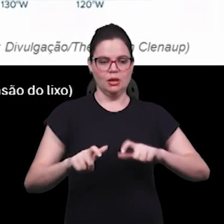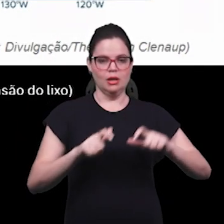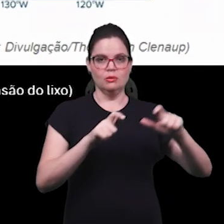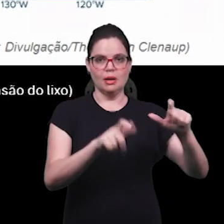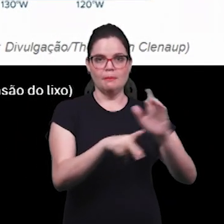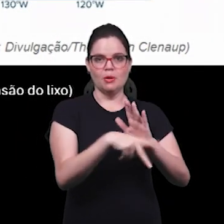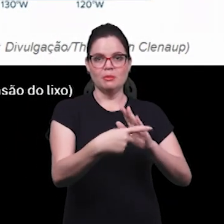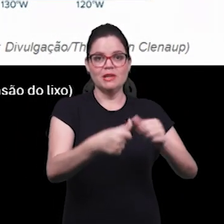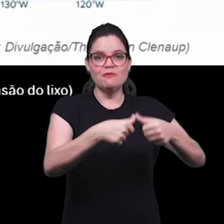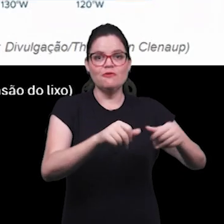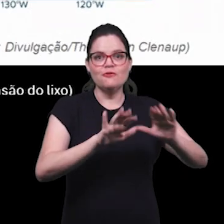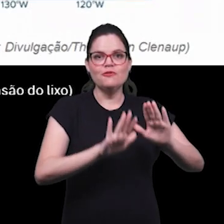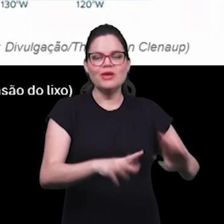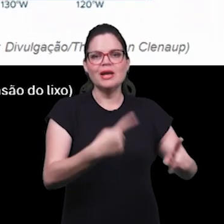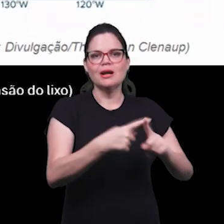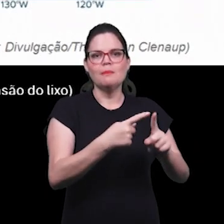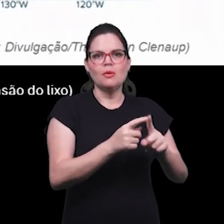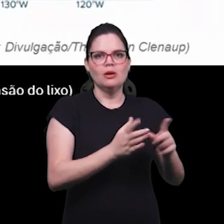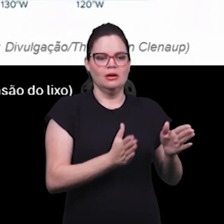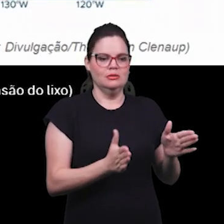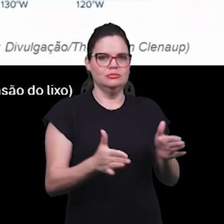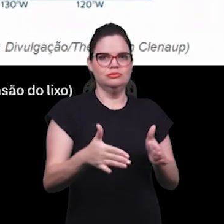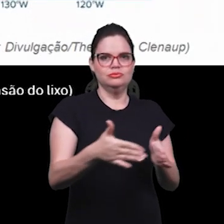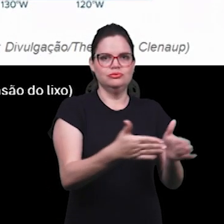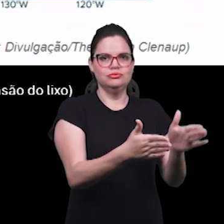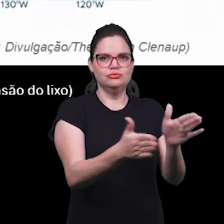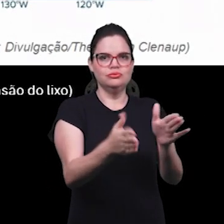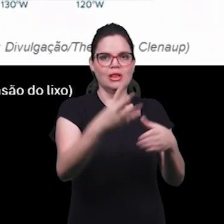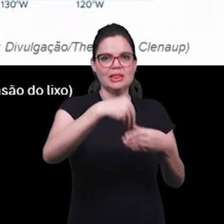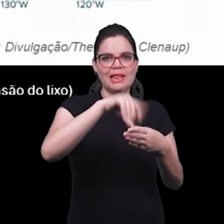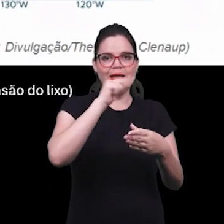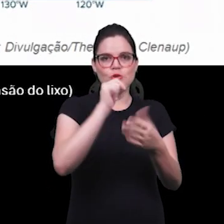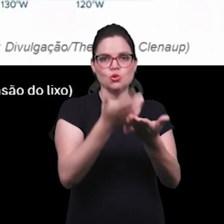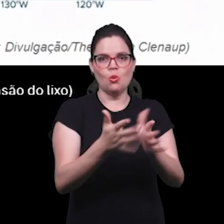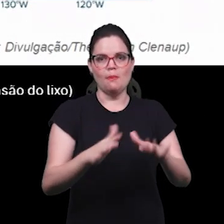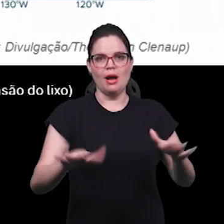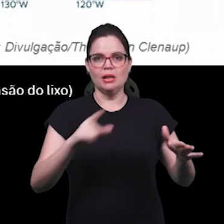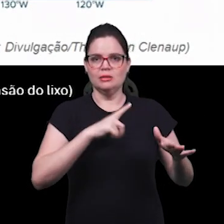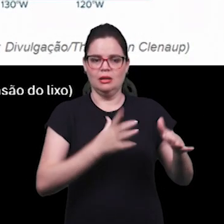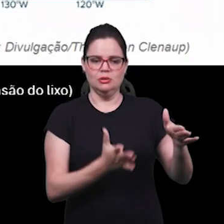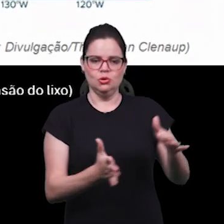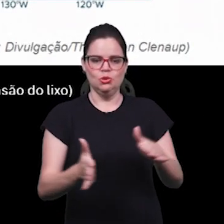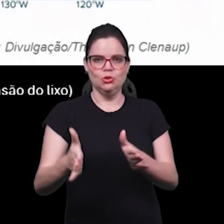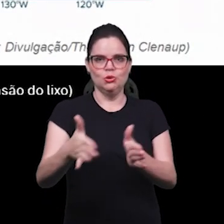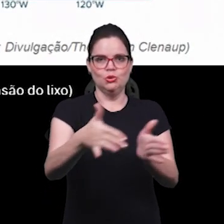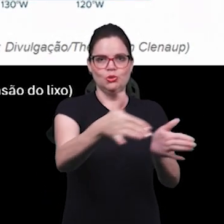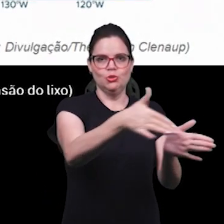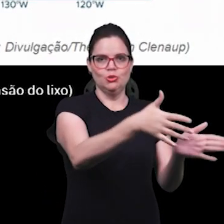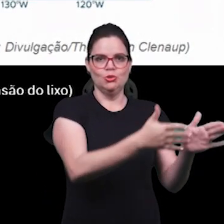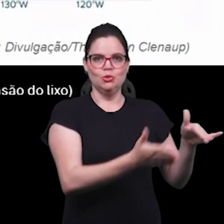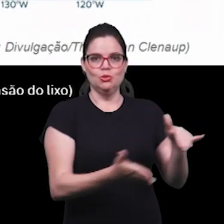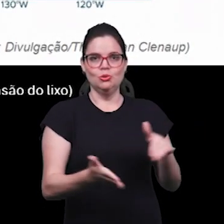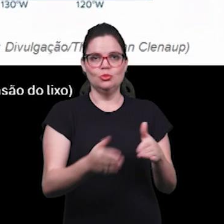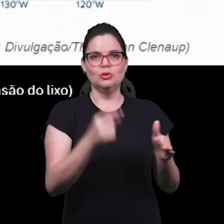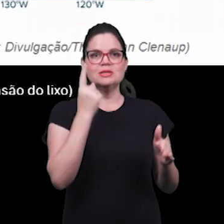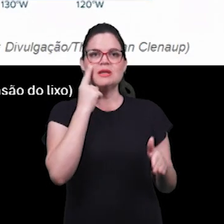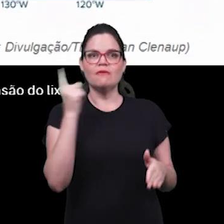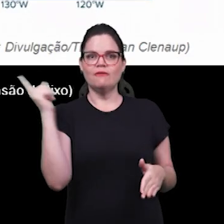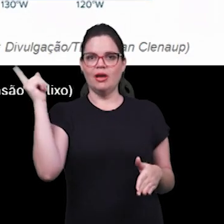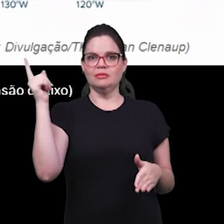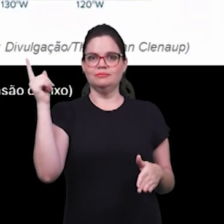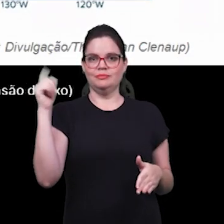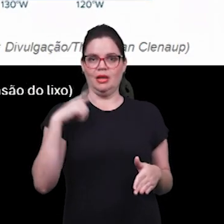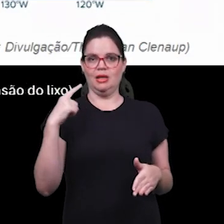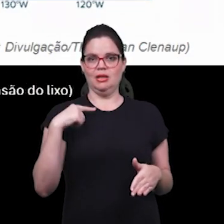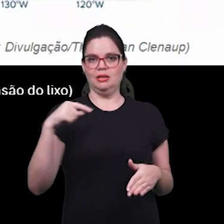slides, essas regiões circulares mostram regiões em que há grande acúmulo de material plástico e